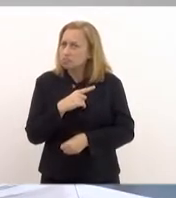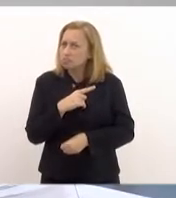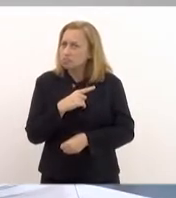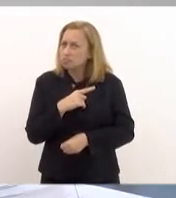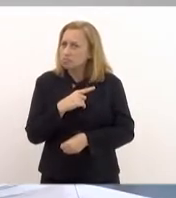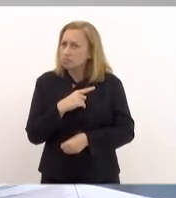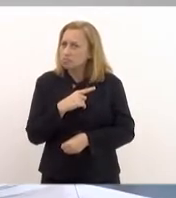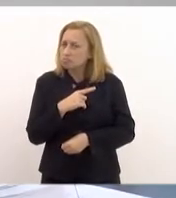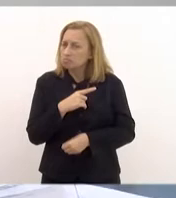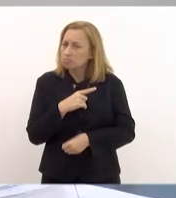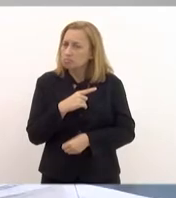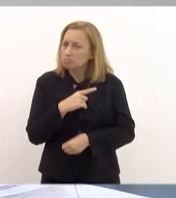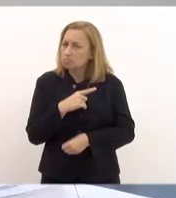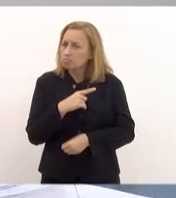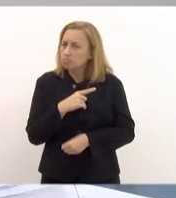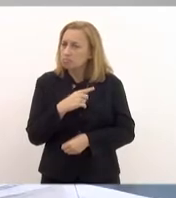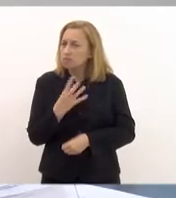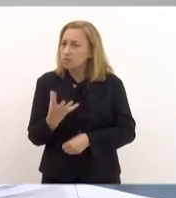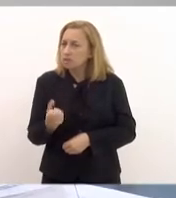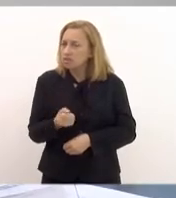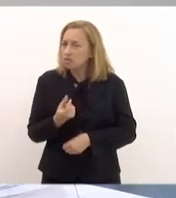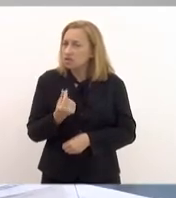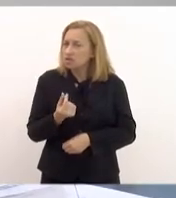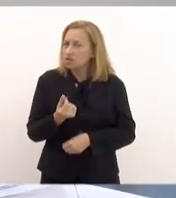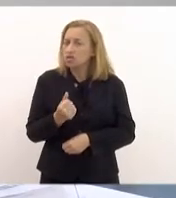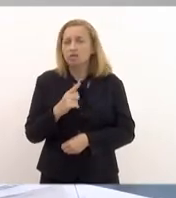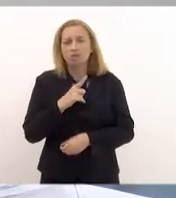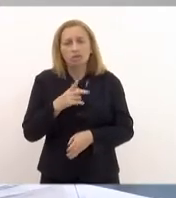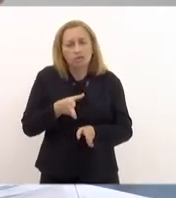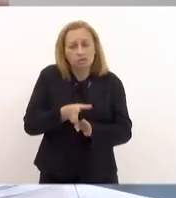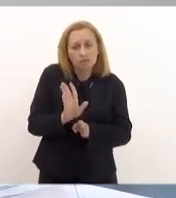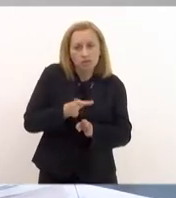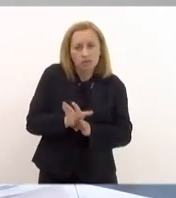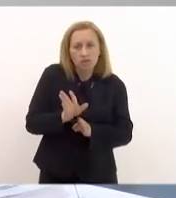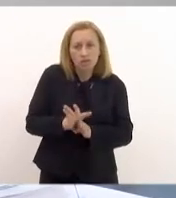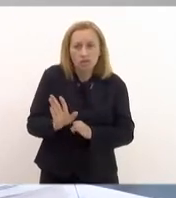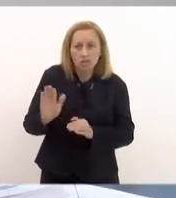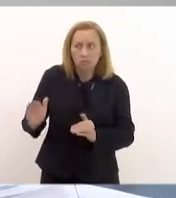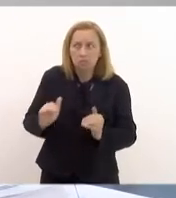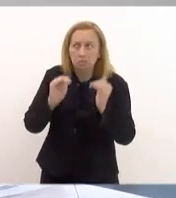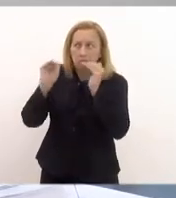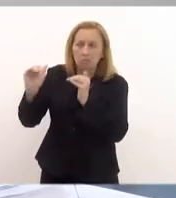participação na outorga. Então, houve uma orientação de cima,